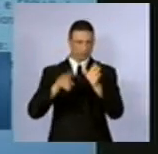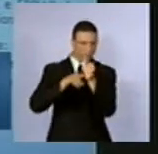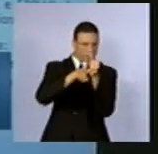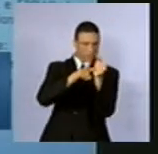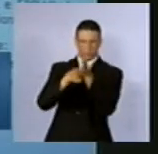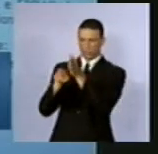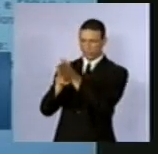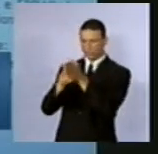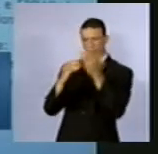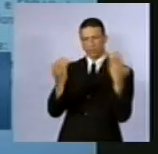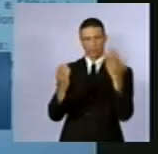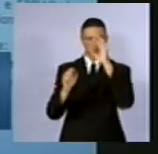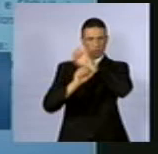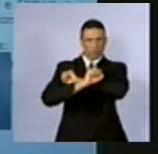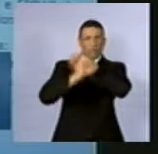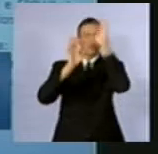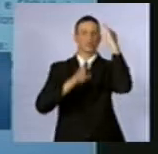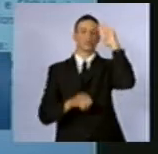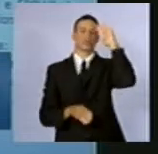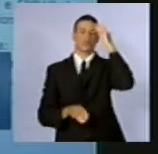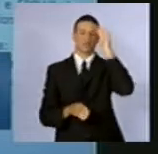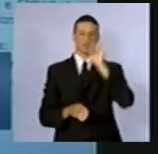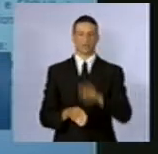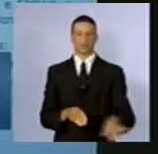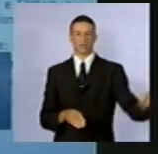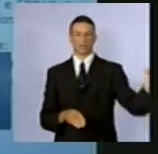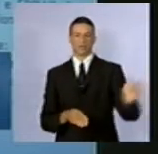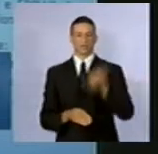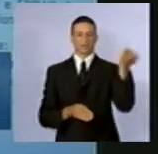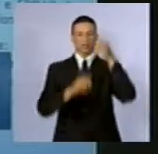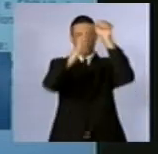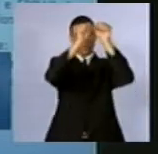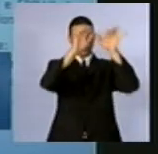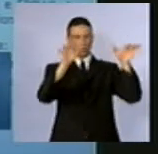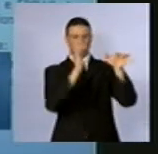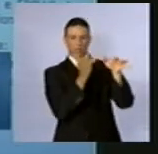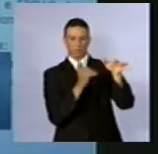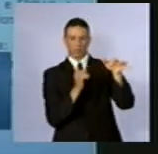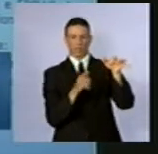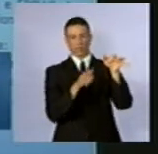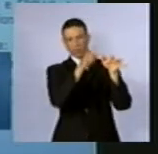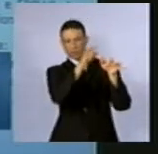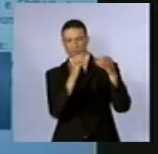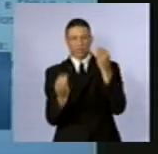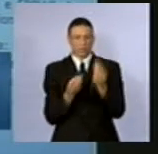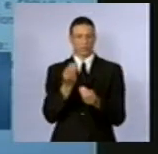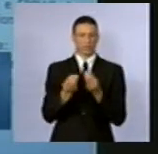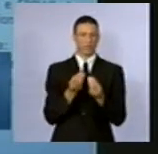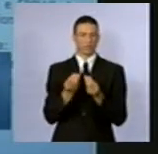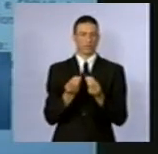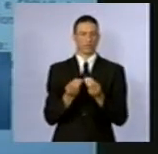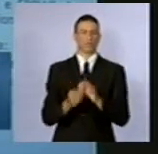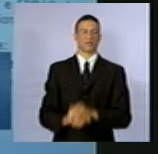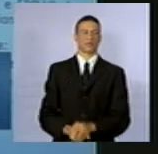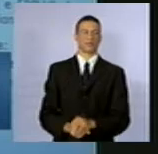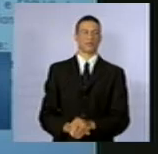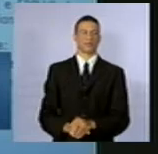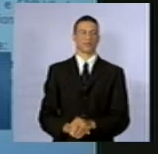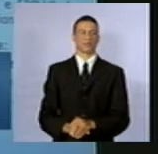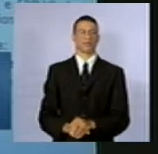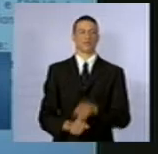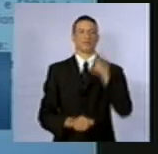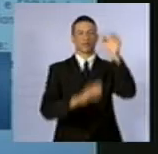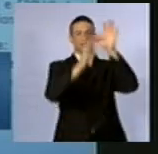que é o que importante para o campo lá no limite da faixa, né? A intensidade da corrente elétrica, que está atrelada diretamente ao